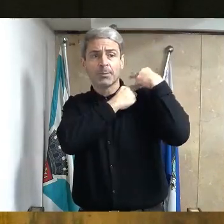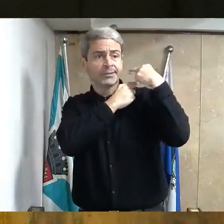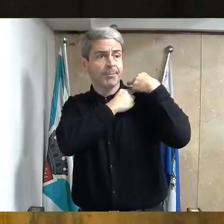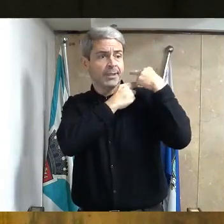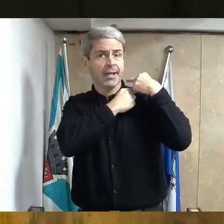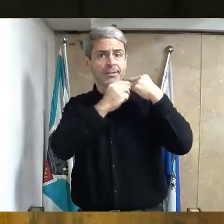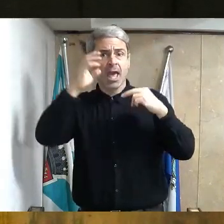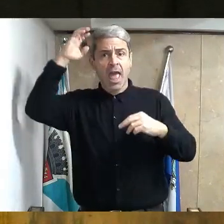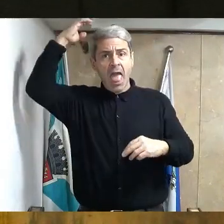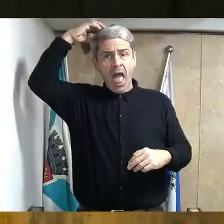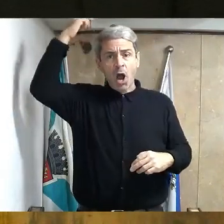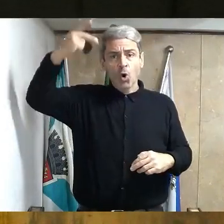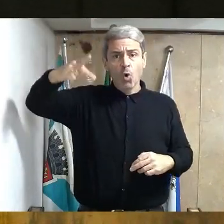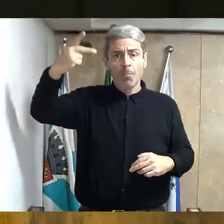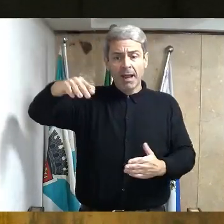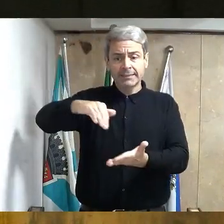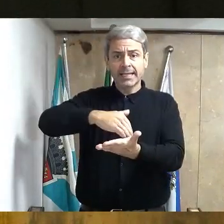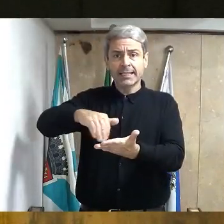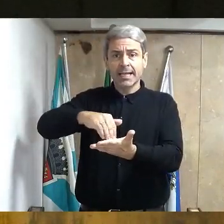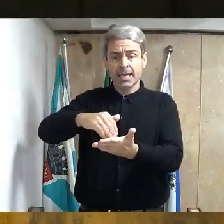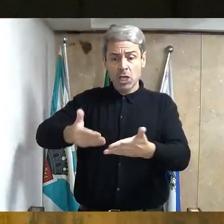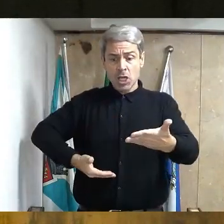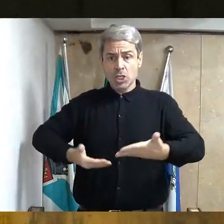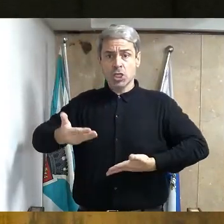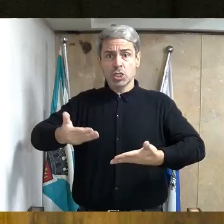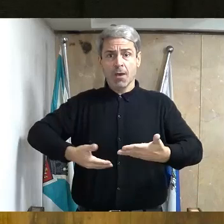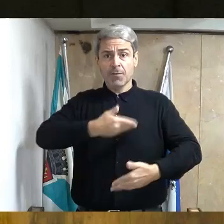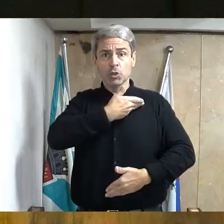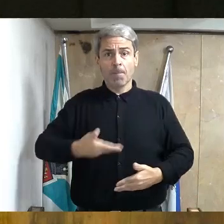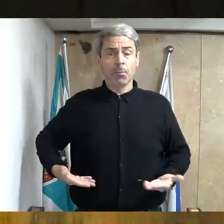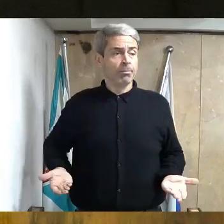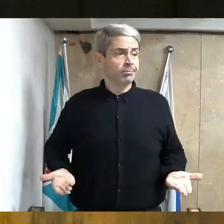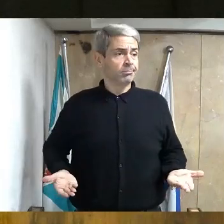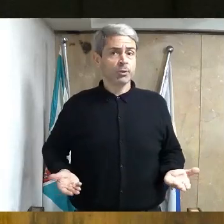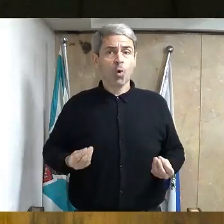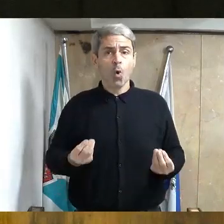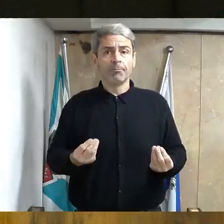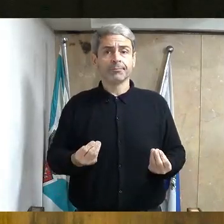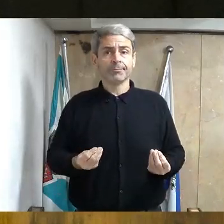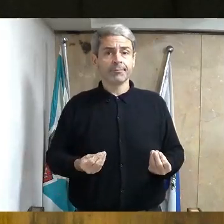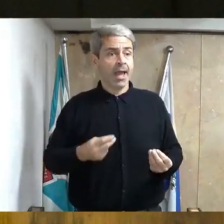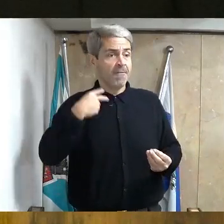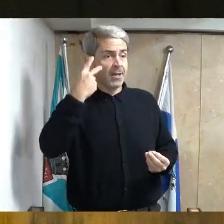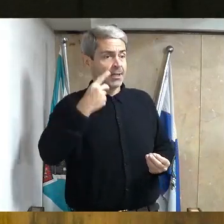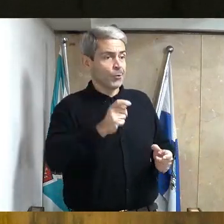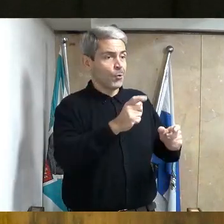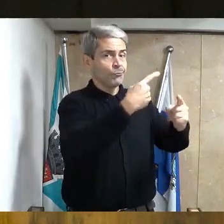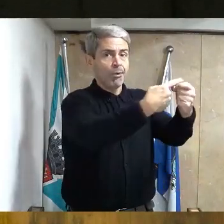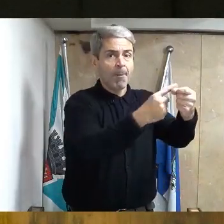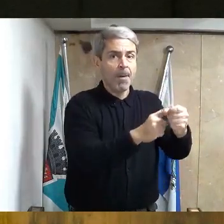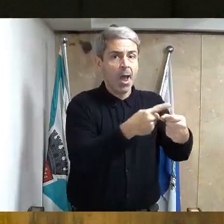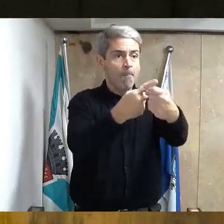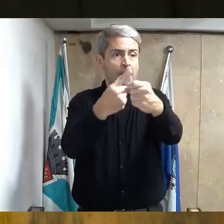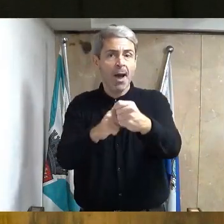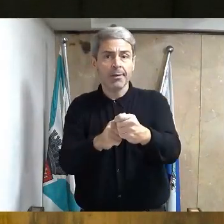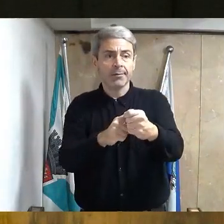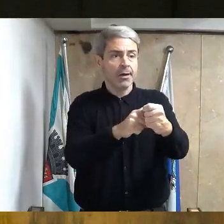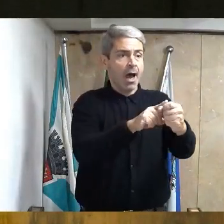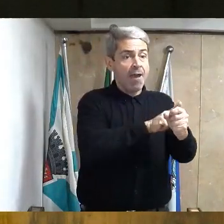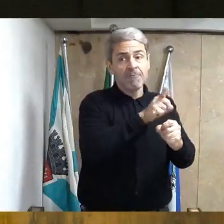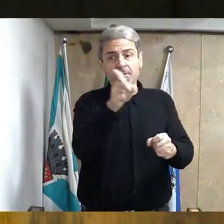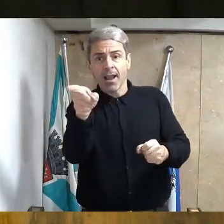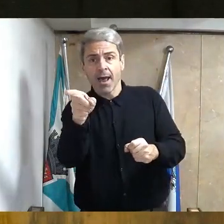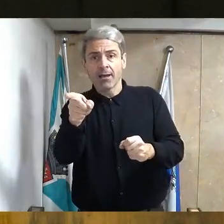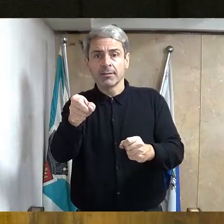para a Secretaria de Serviço Público, na qual cada vereador da sua região vai ali, aciona a Secretaria de Serviço